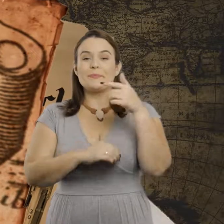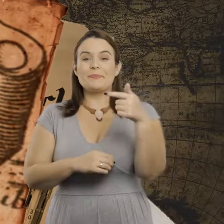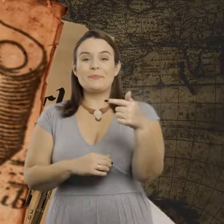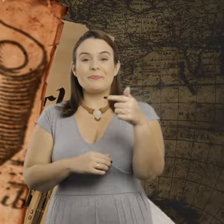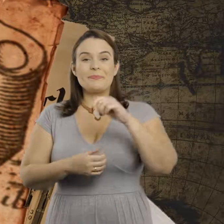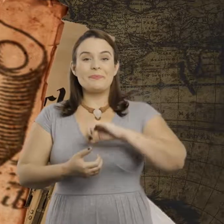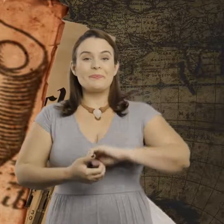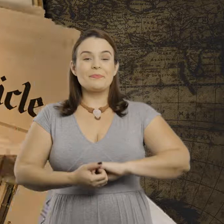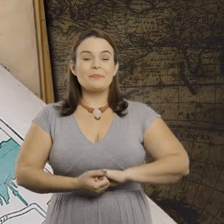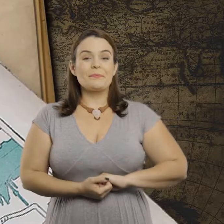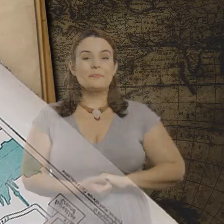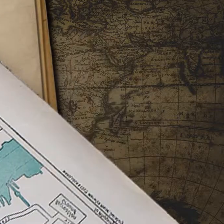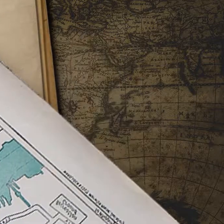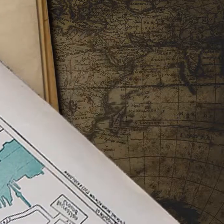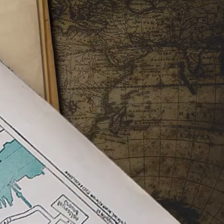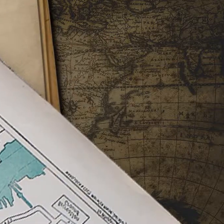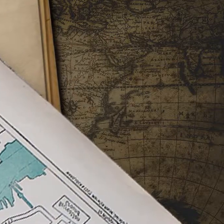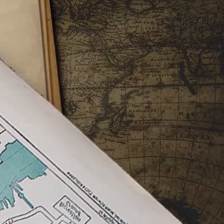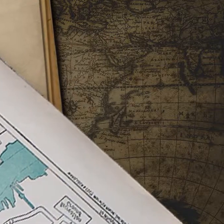Capítulo 7.